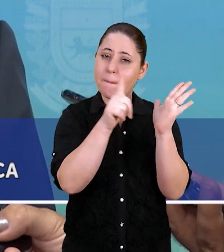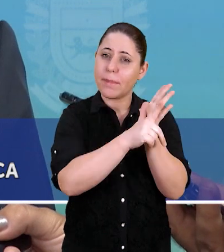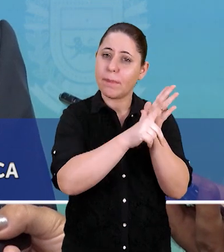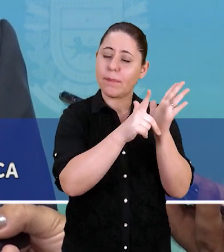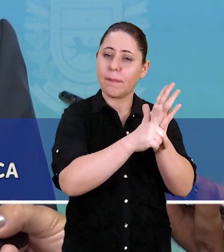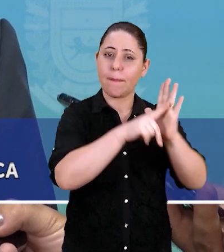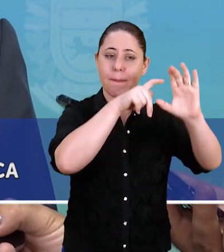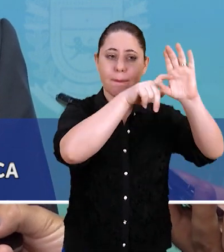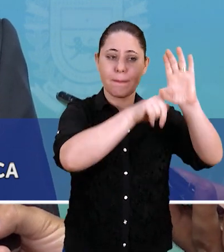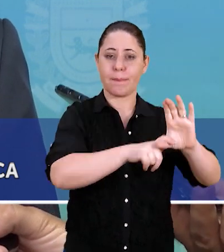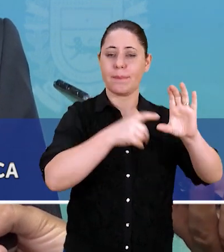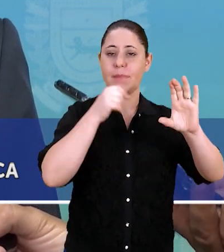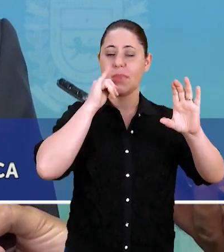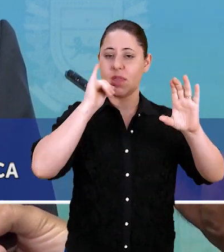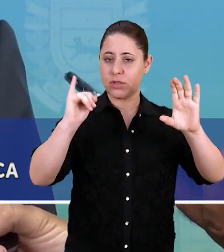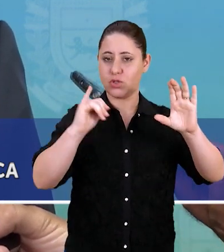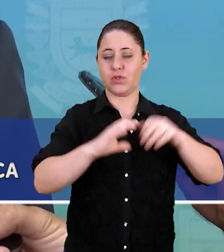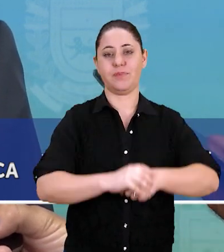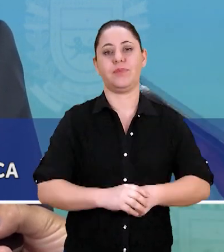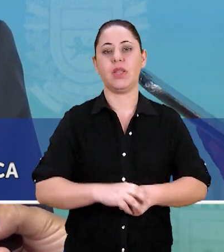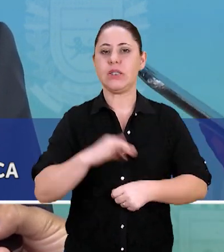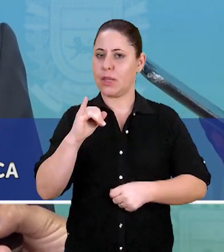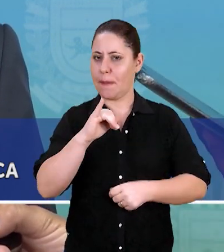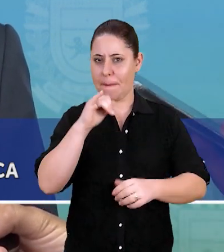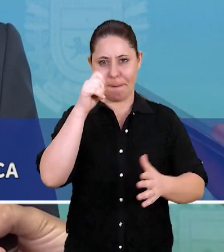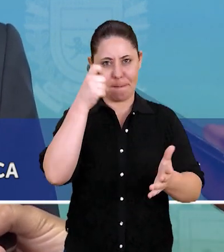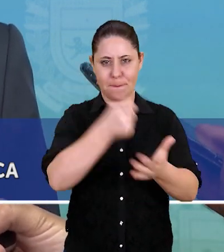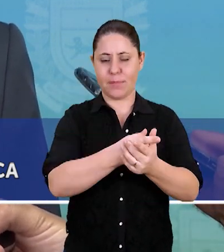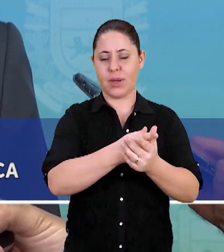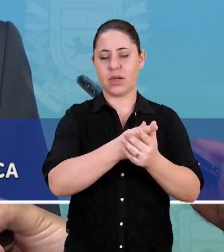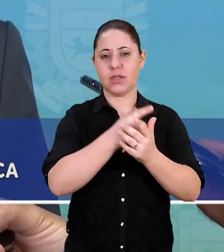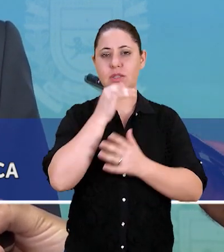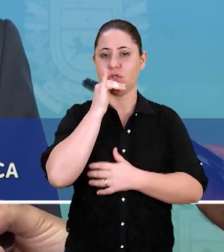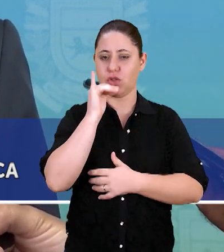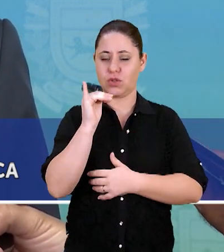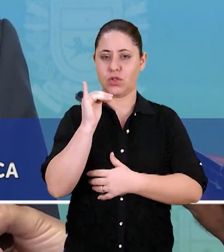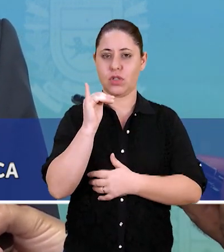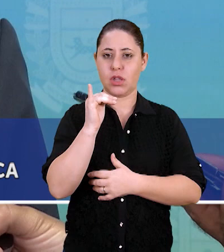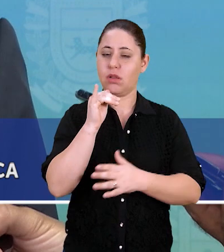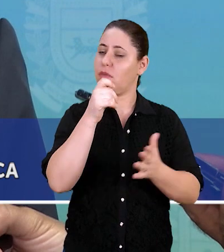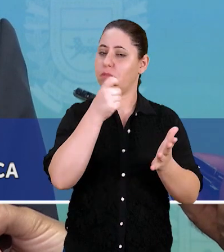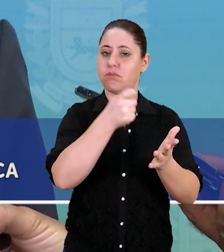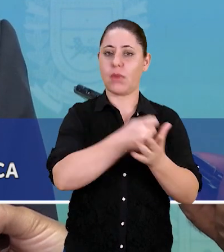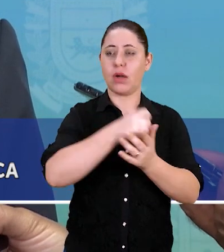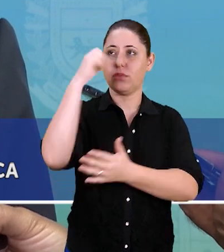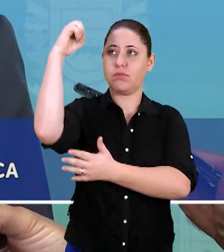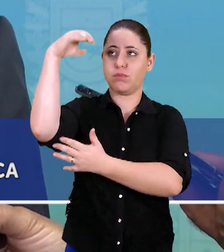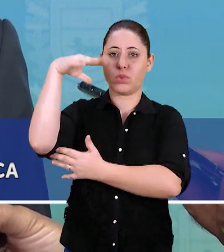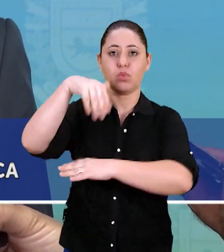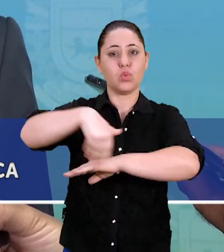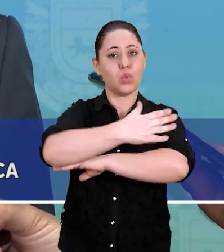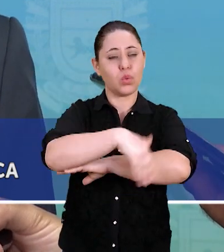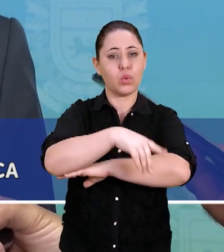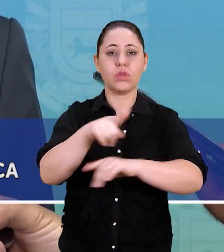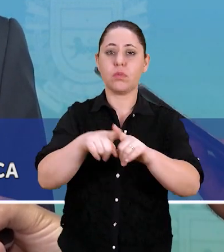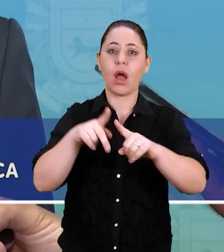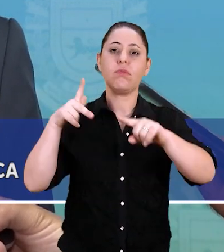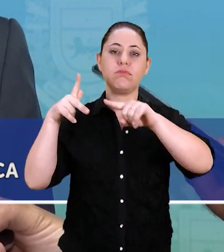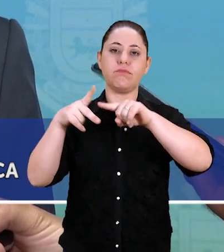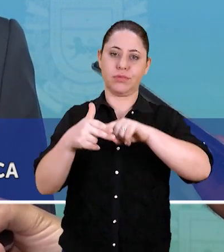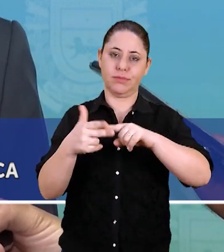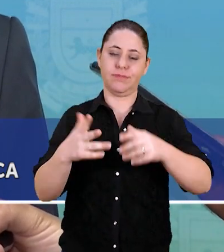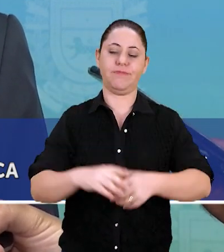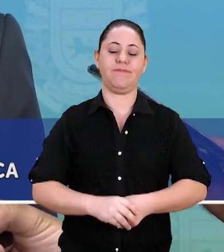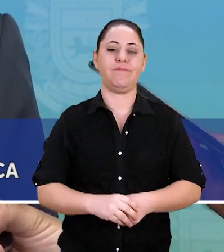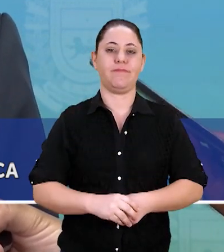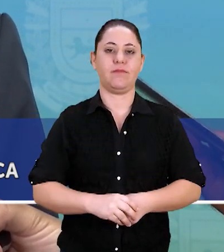cobrada na mesma fatura da conta de energia elétrica. Se a pessoa não paga a taxa de iluminação pública, ela não paga a conta de